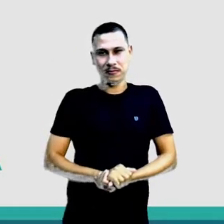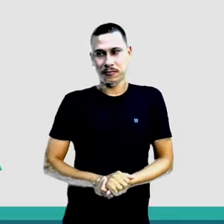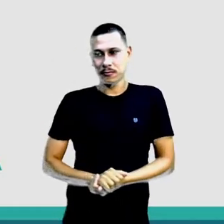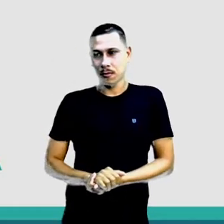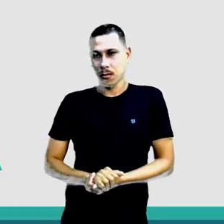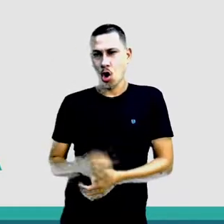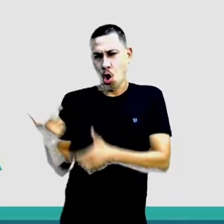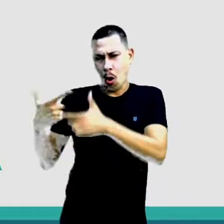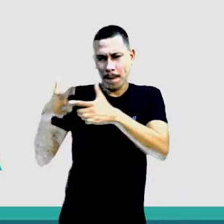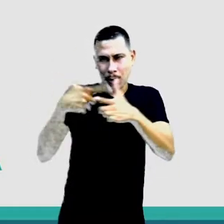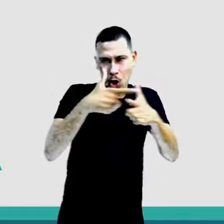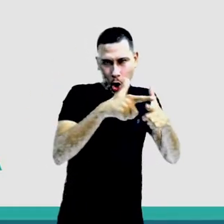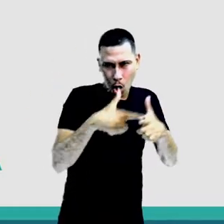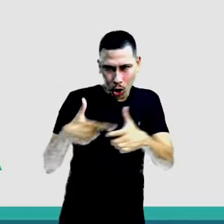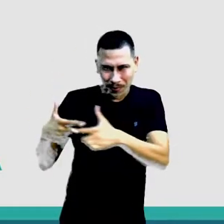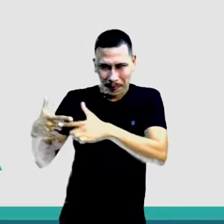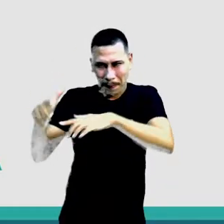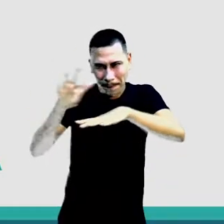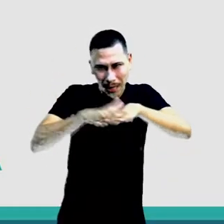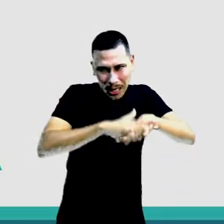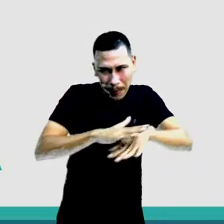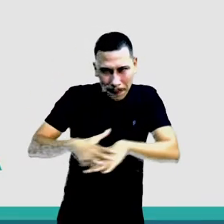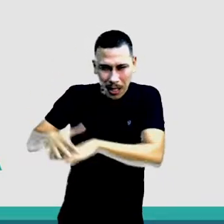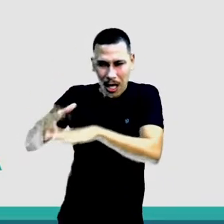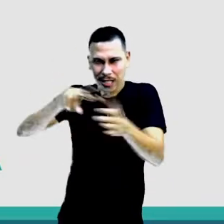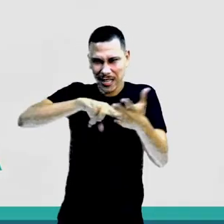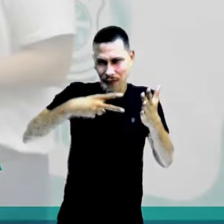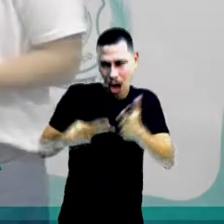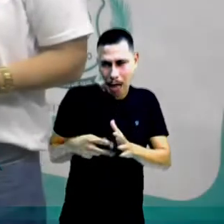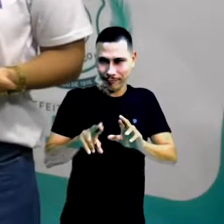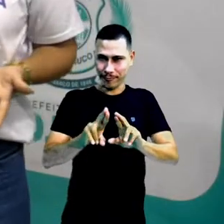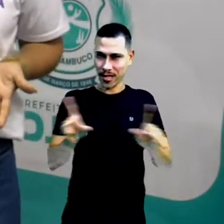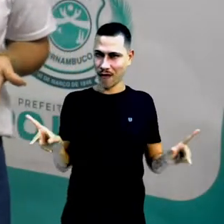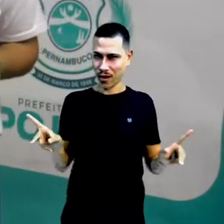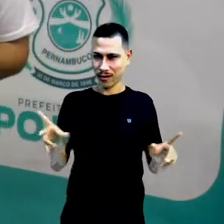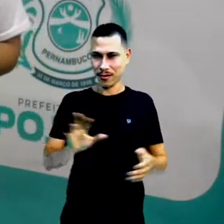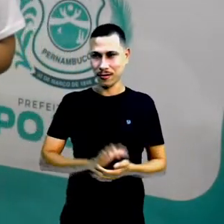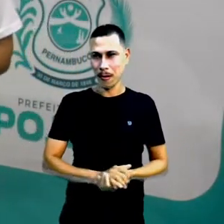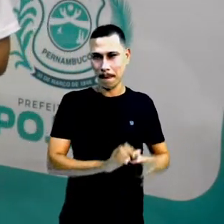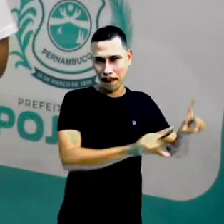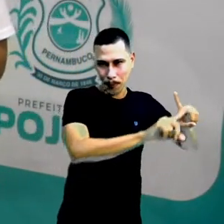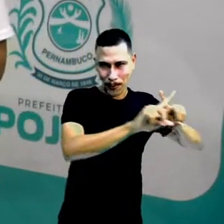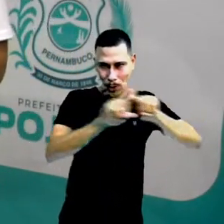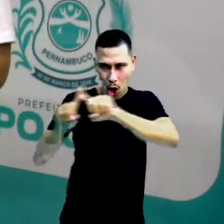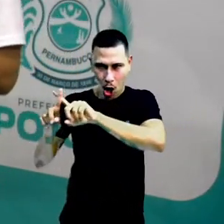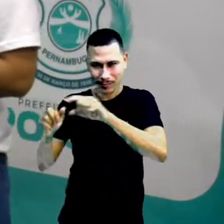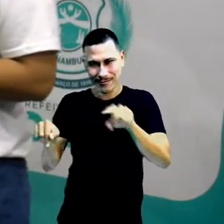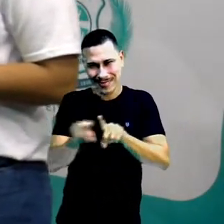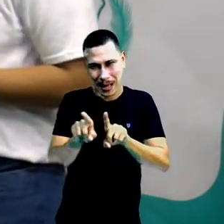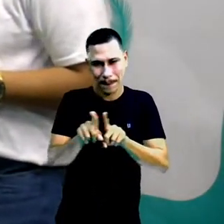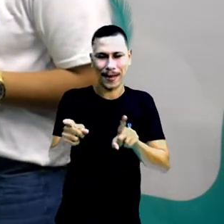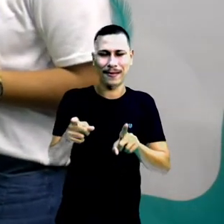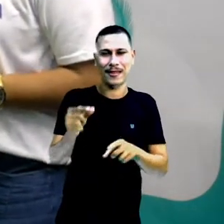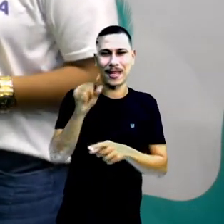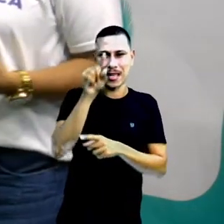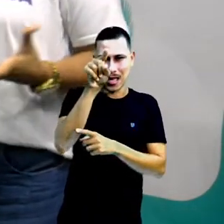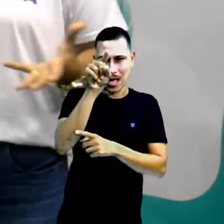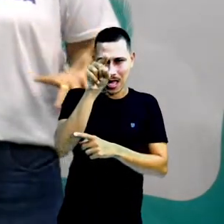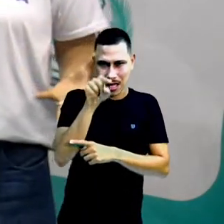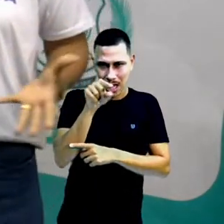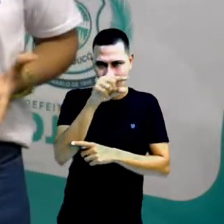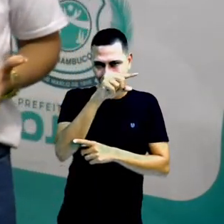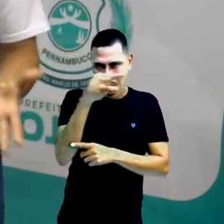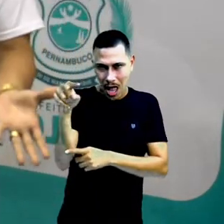Problemas diferentes com diferentes significados, multiplicação e divisão. E